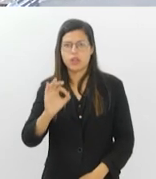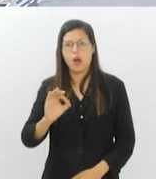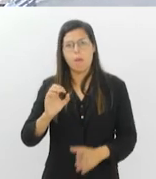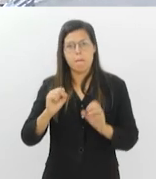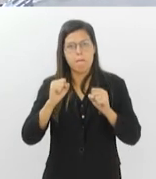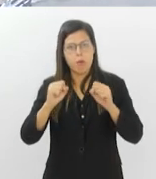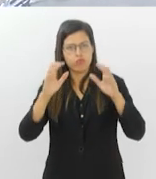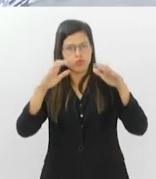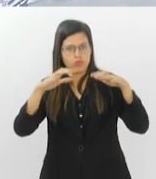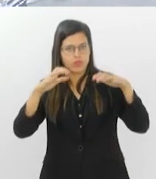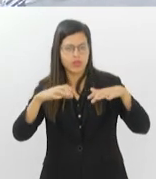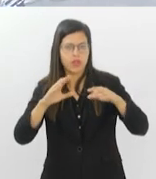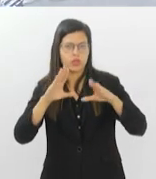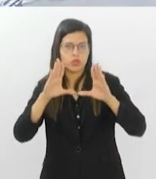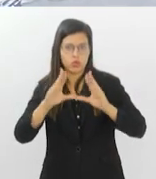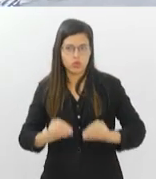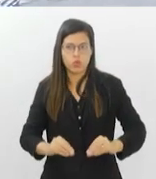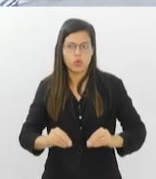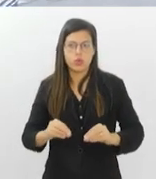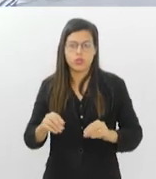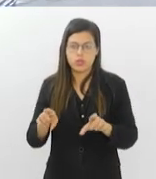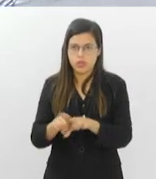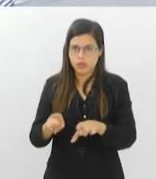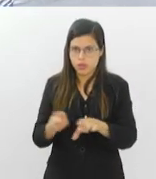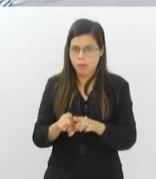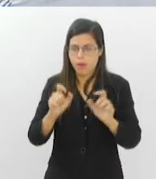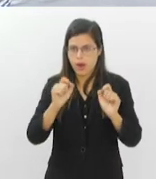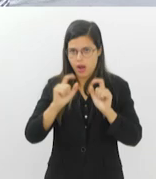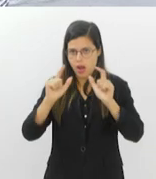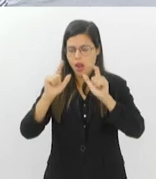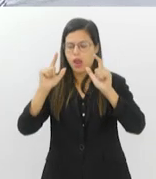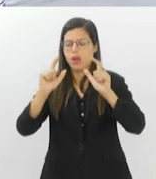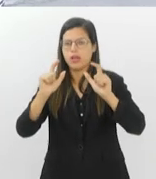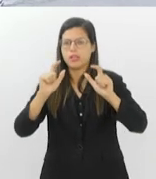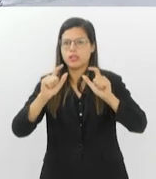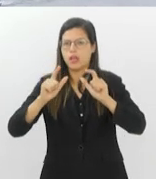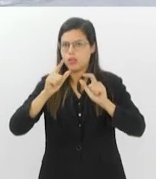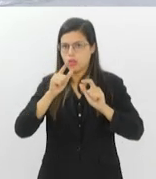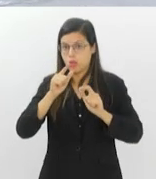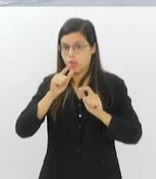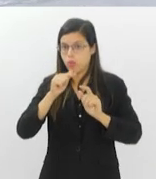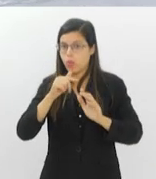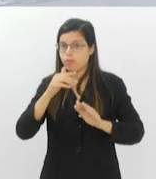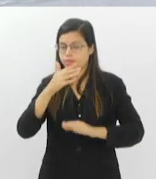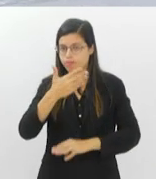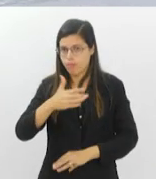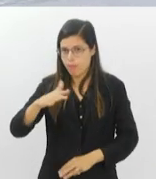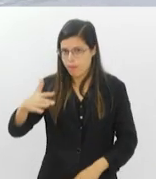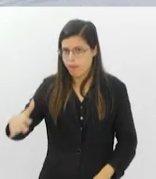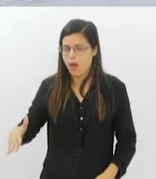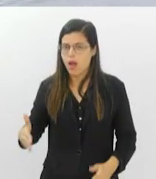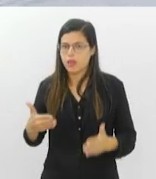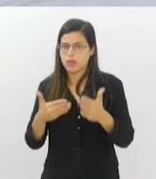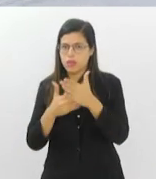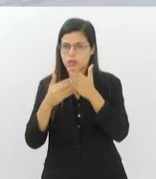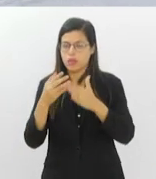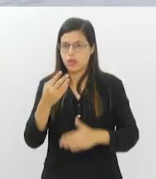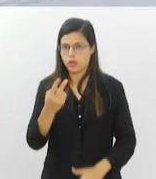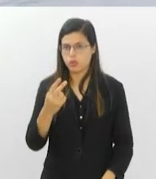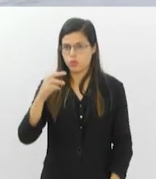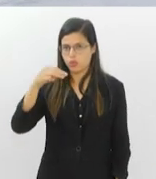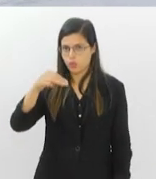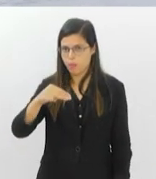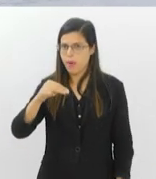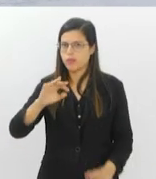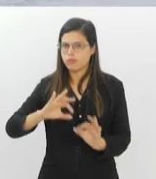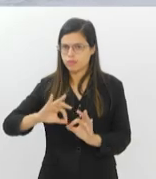E tem alerta de ressaca aqui no Rio de Janeiro, hoje, de hoje a sexta-feira, com ondas que podem chegar a 2,5 metros de altura. Hoje é